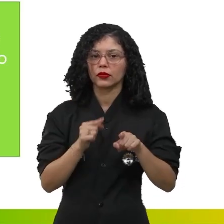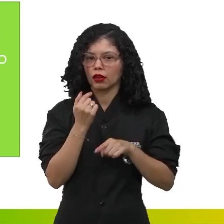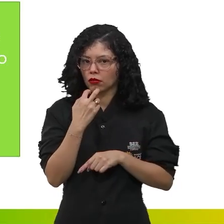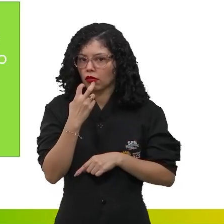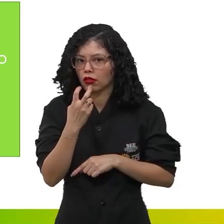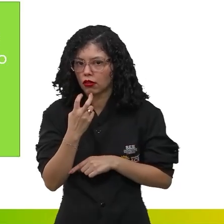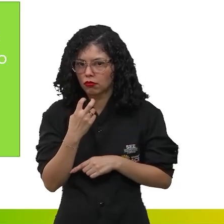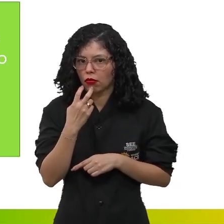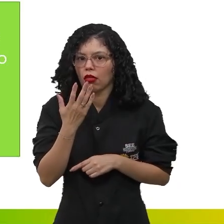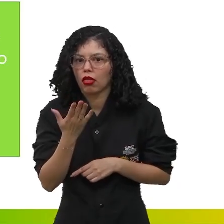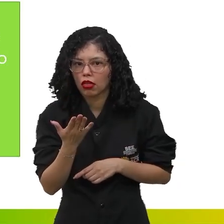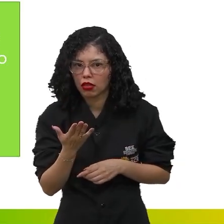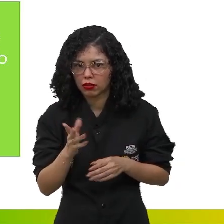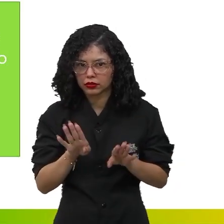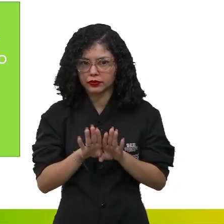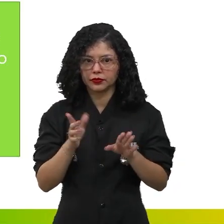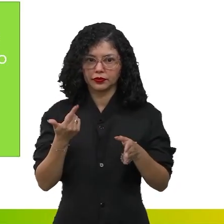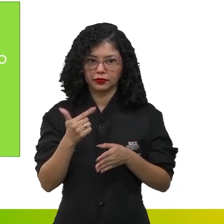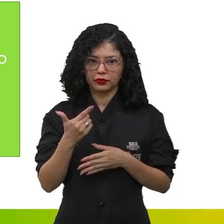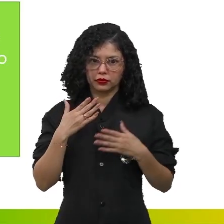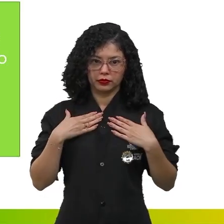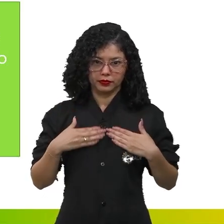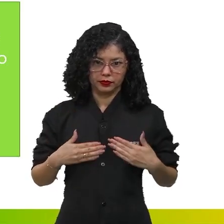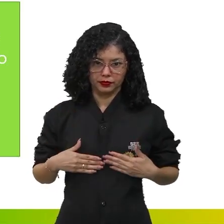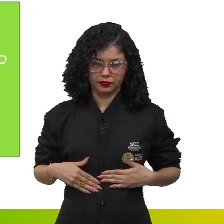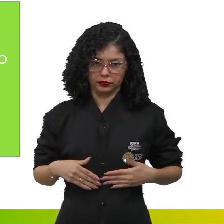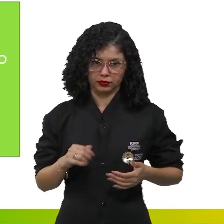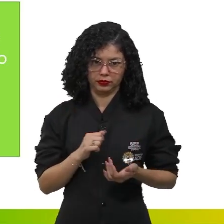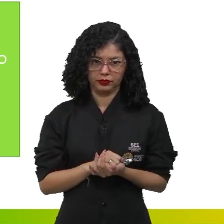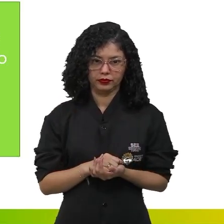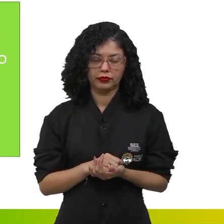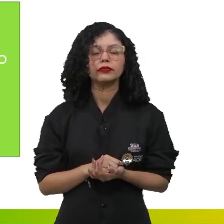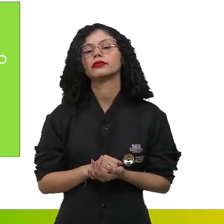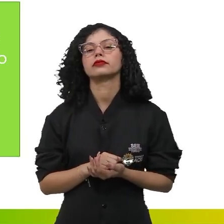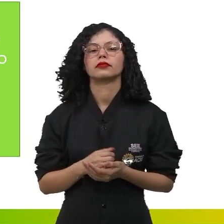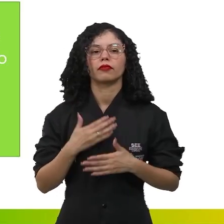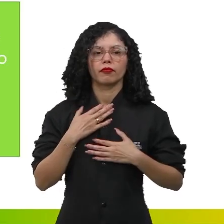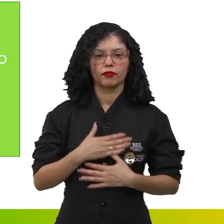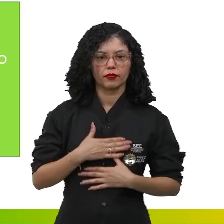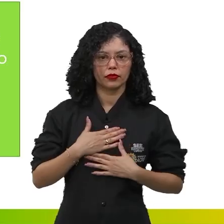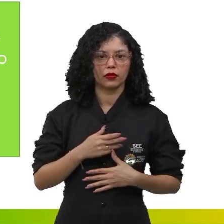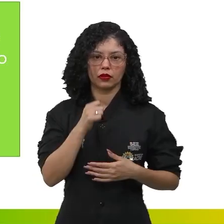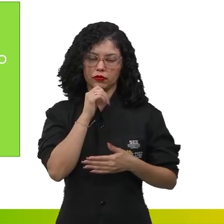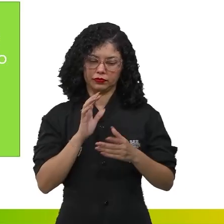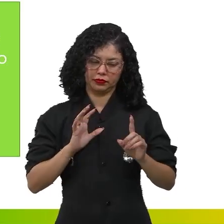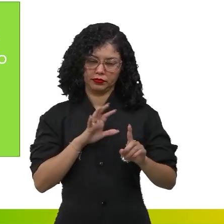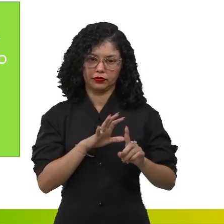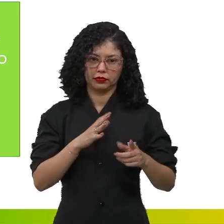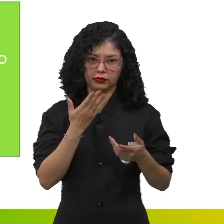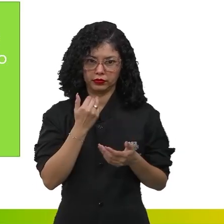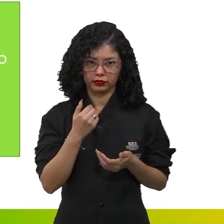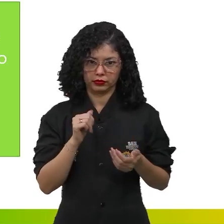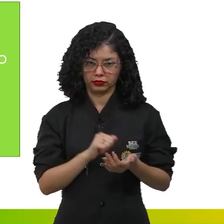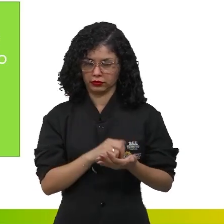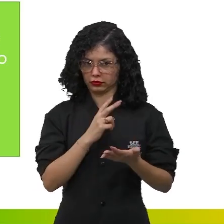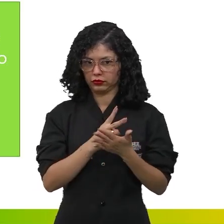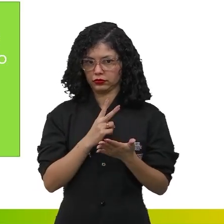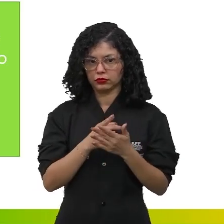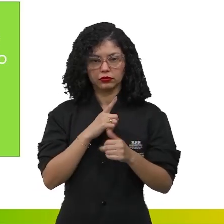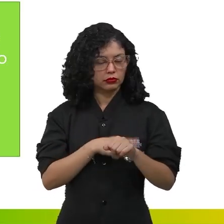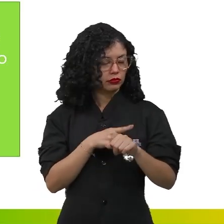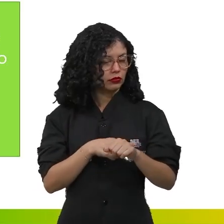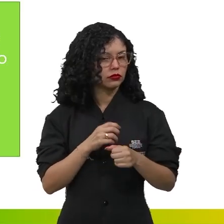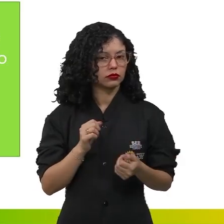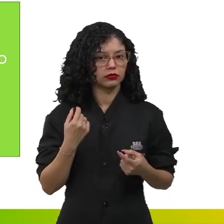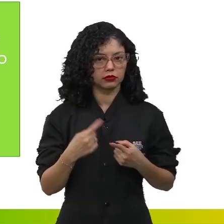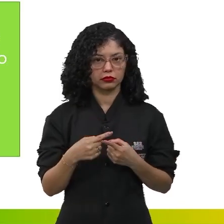vômito, que é para eu não ter aquilo dentro do meu organismo, para saciar aquela impressão de comi, mas ao mesmo tempo estou